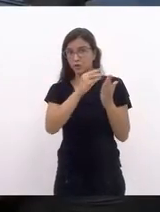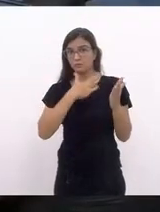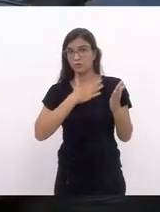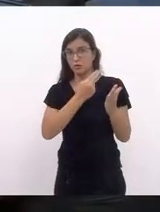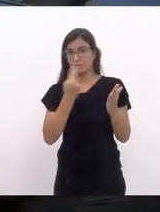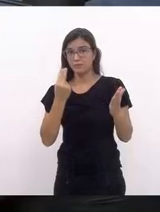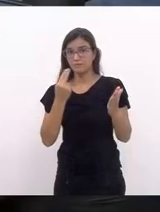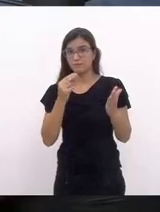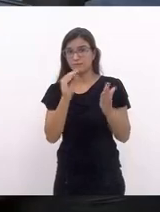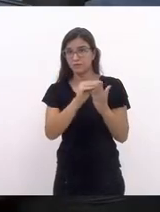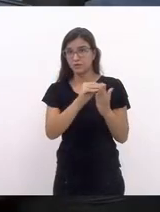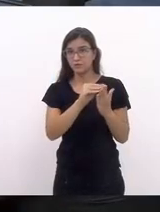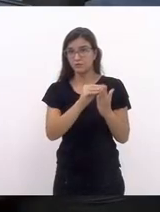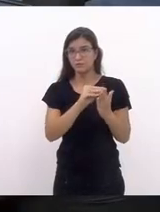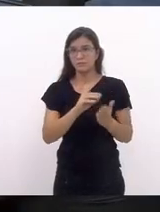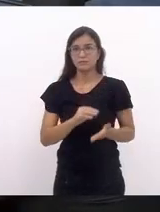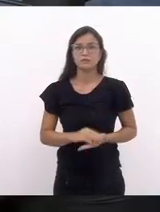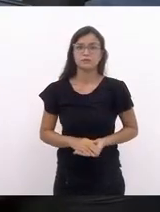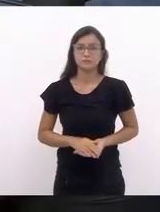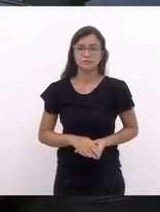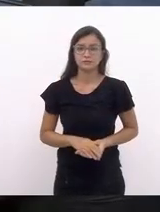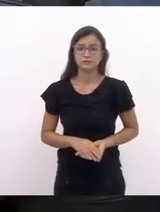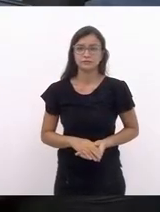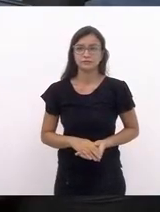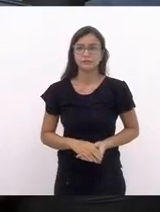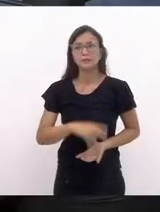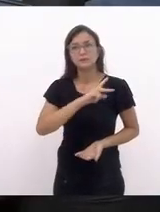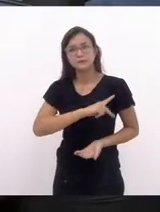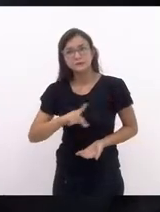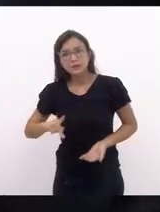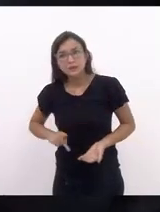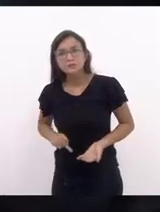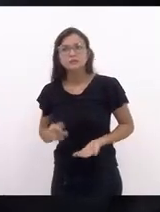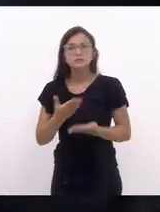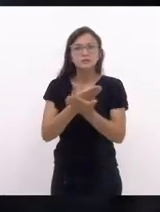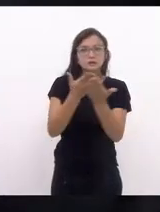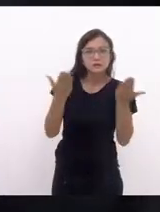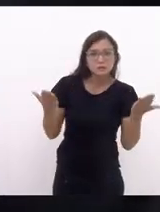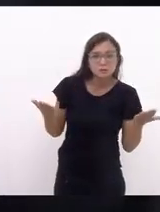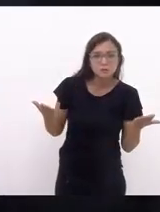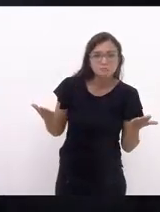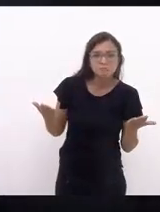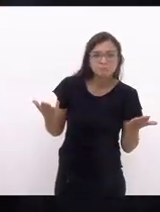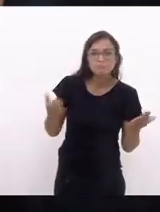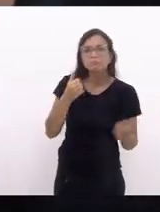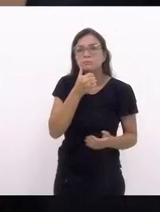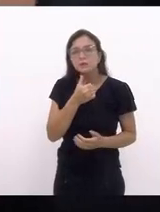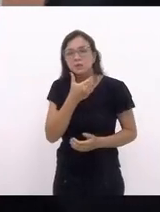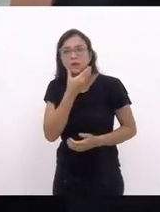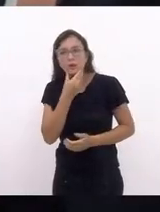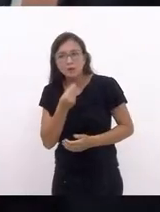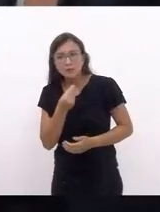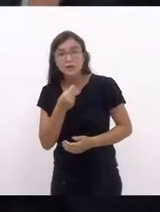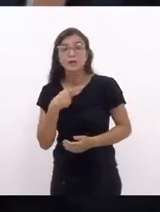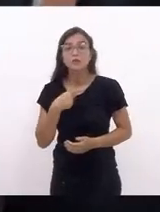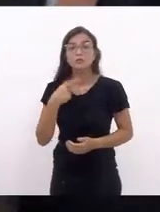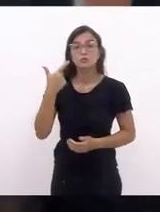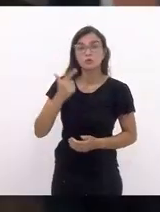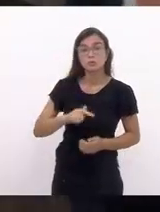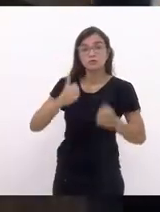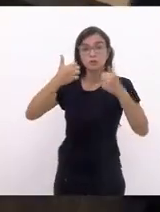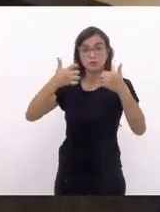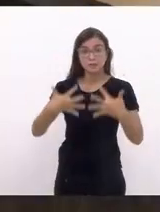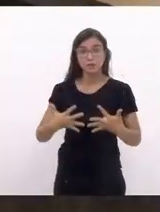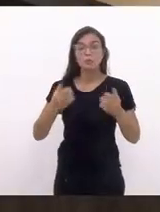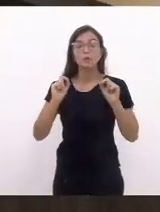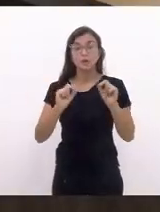é só Presidente senhoras e senhores eu devo dizer que mais uma vez essa